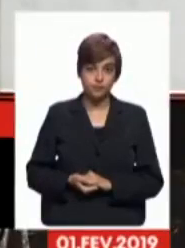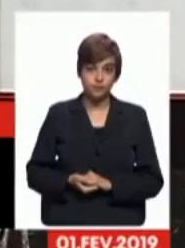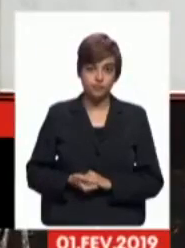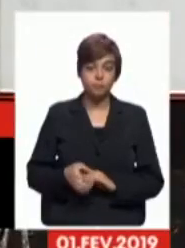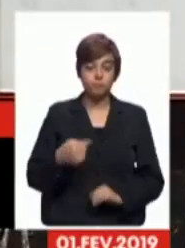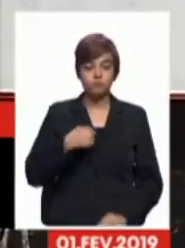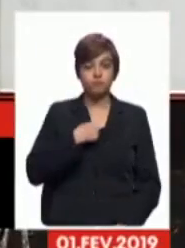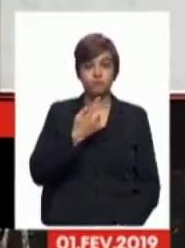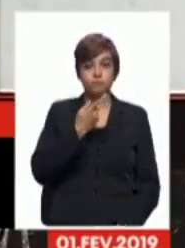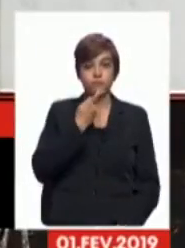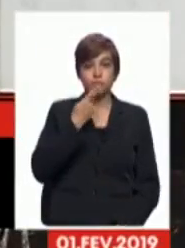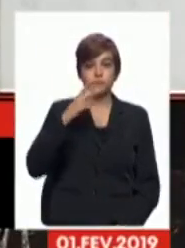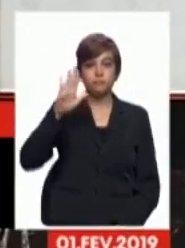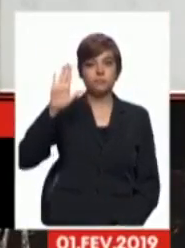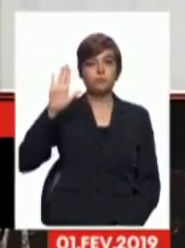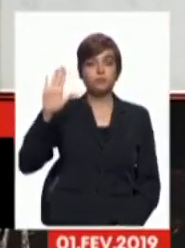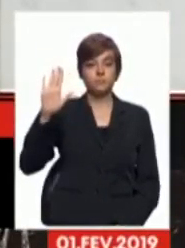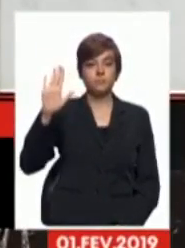Assim o prometo.